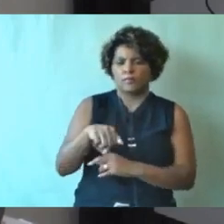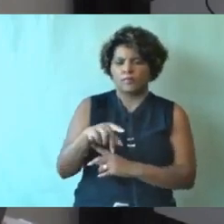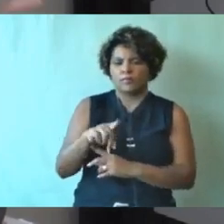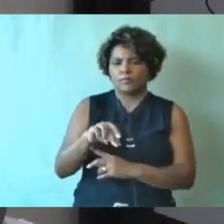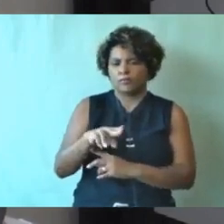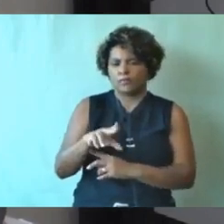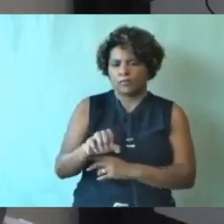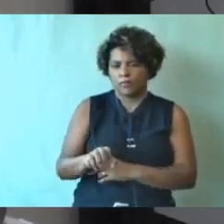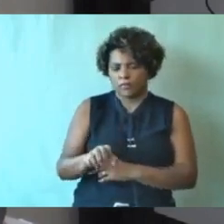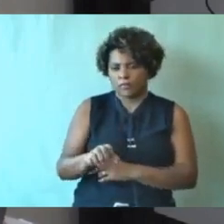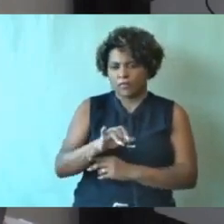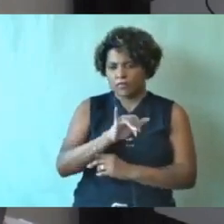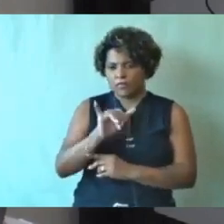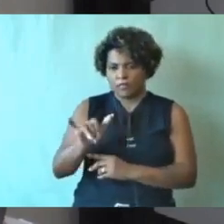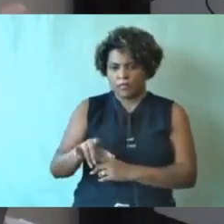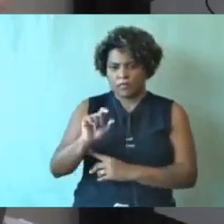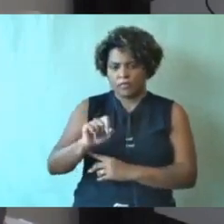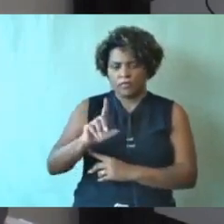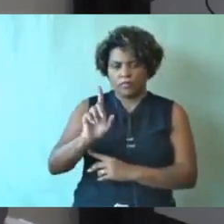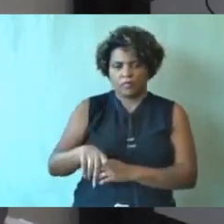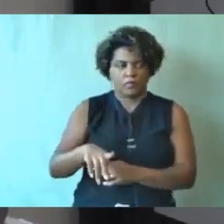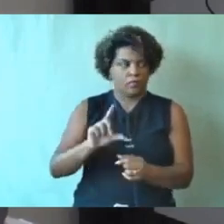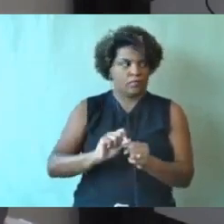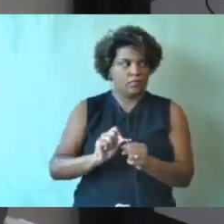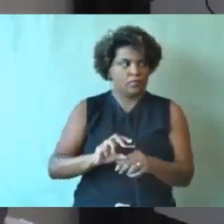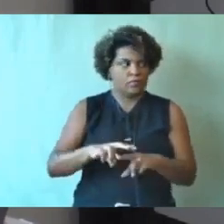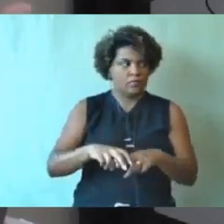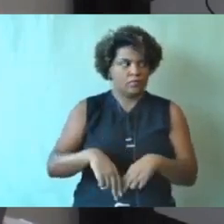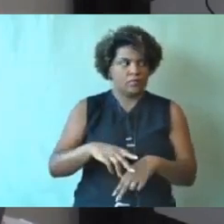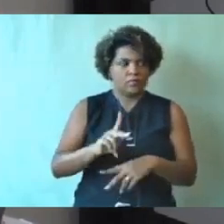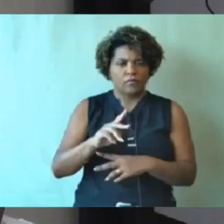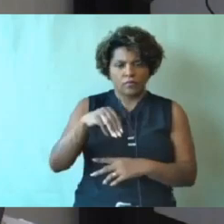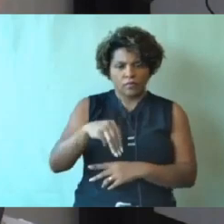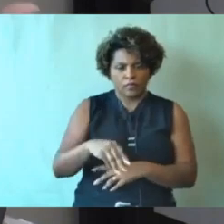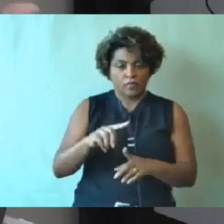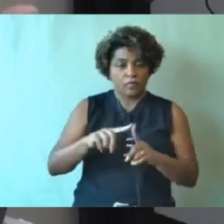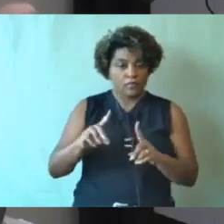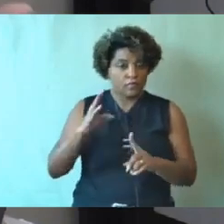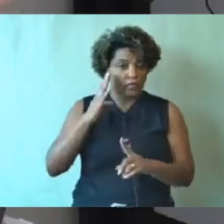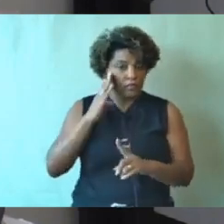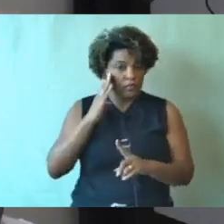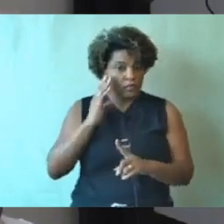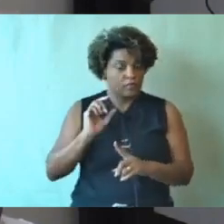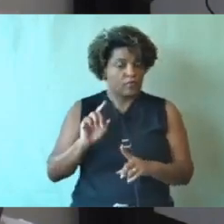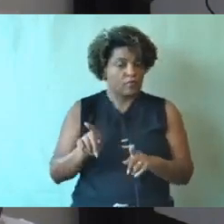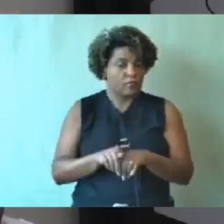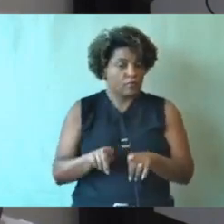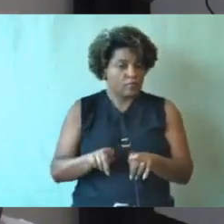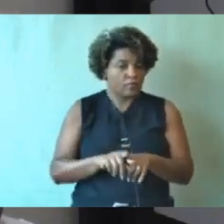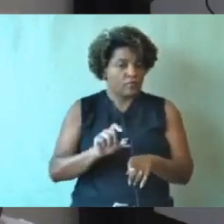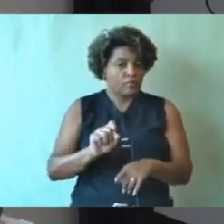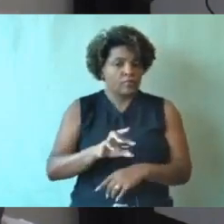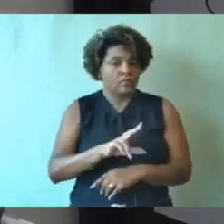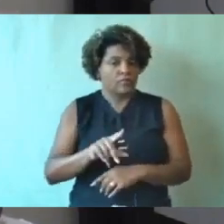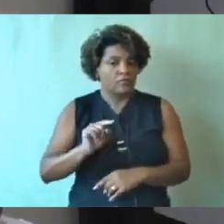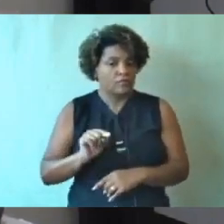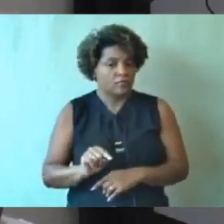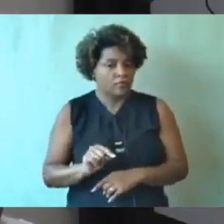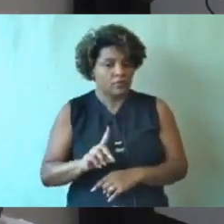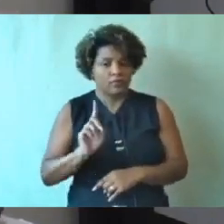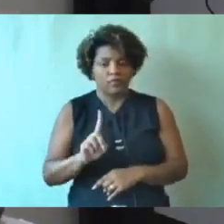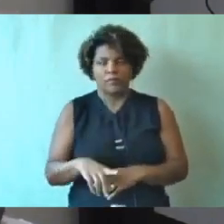remuneração complementar é por quilômetro. Mas o subsídio a gente sabe também que não é bem assim. Ele é um bolão, um